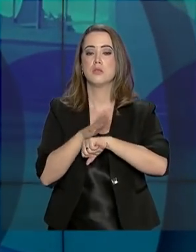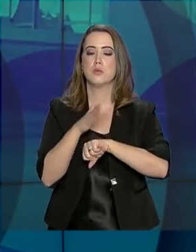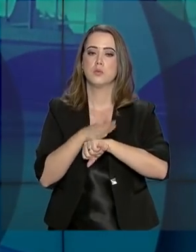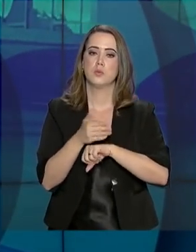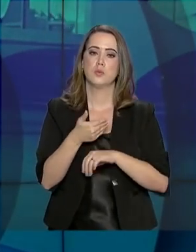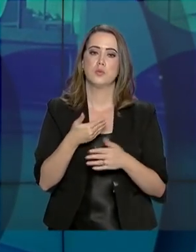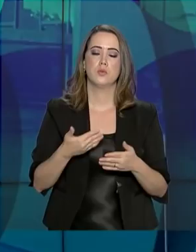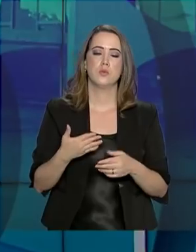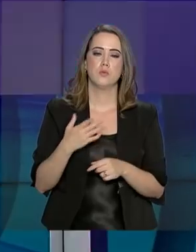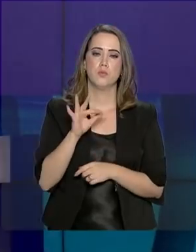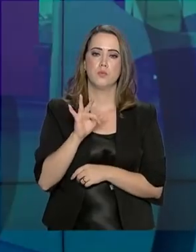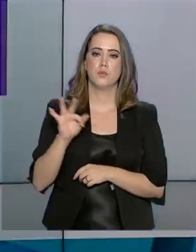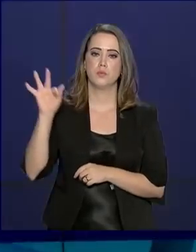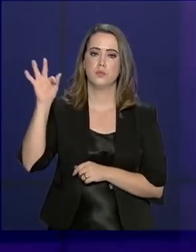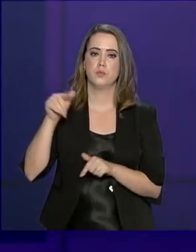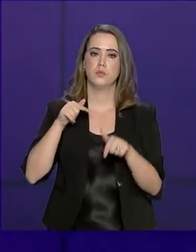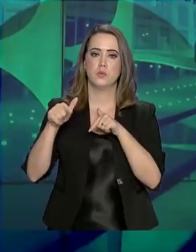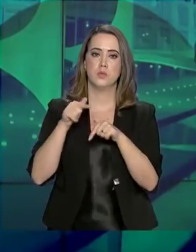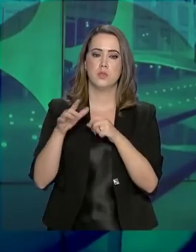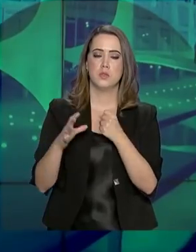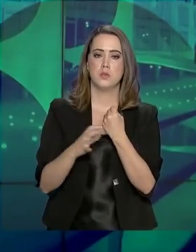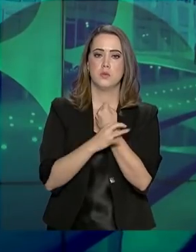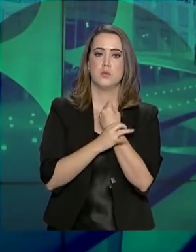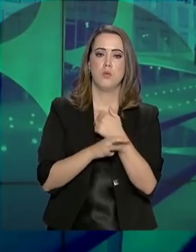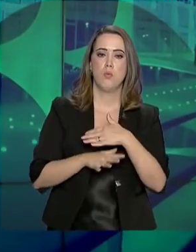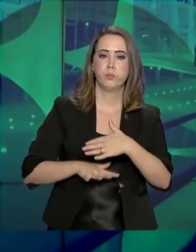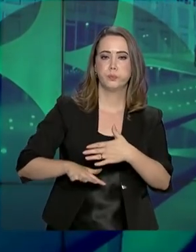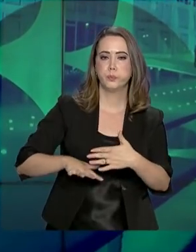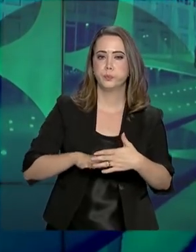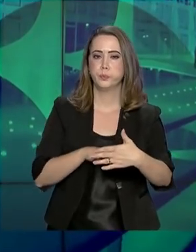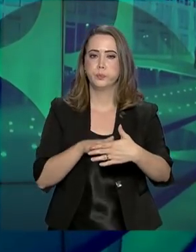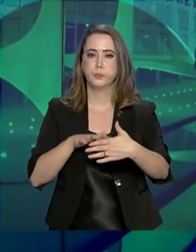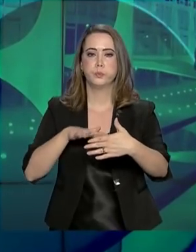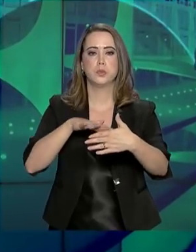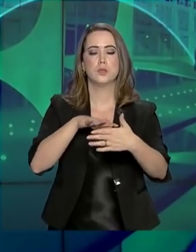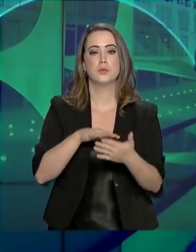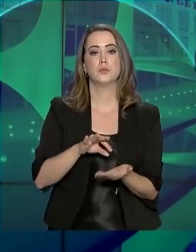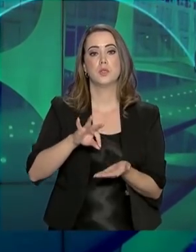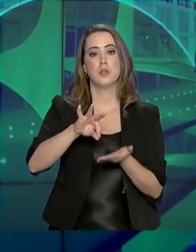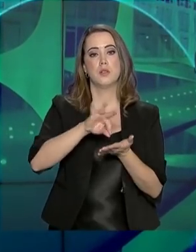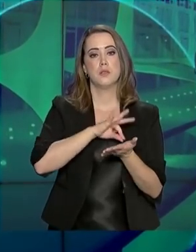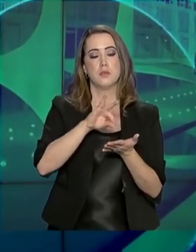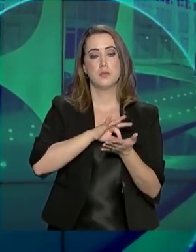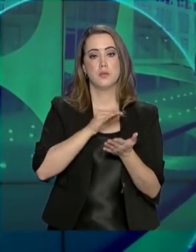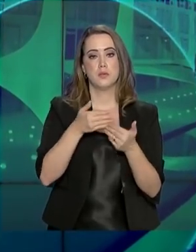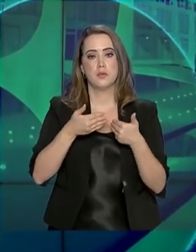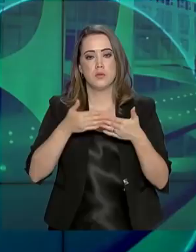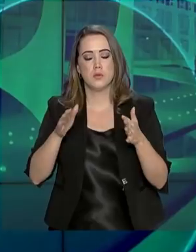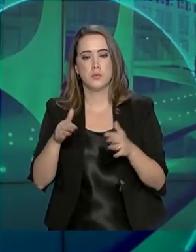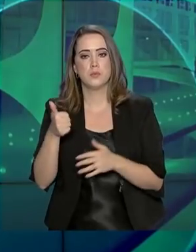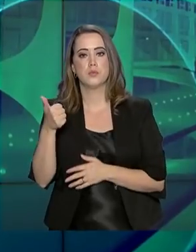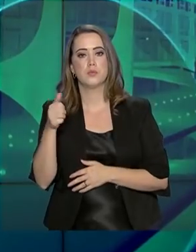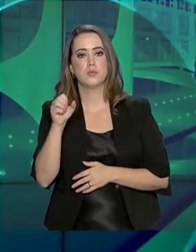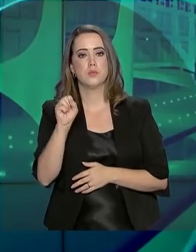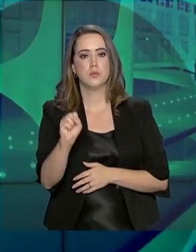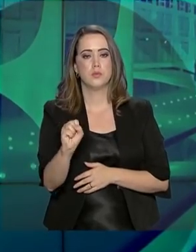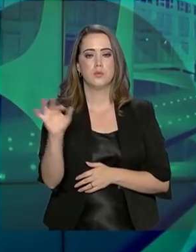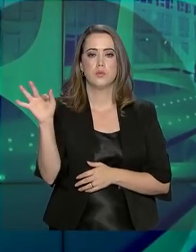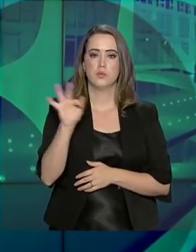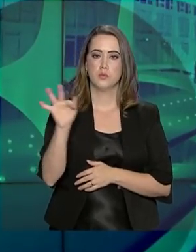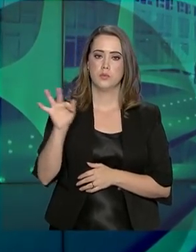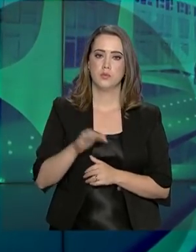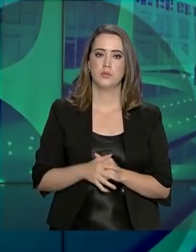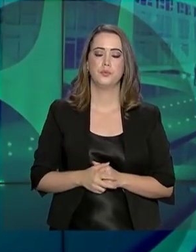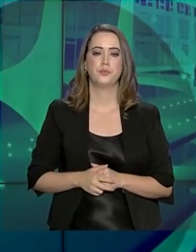capacitar servidores públicos Federais em ações de segurança em barragens as inscrições estão abertas até o